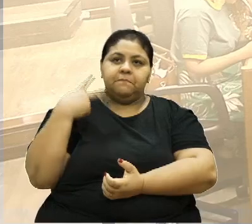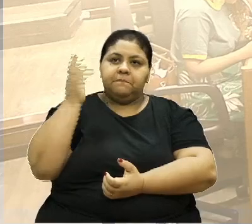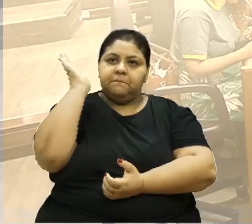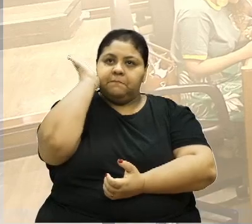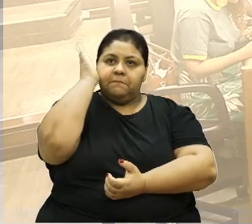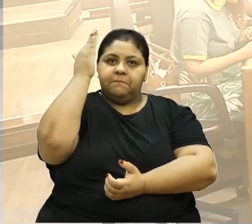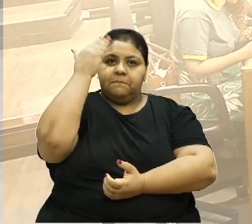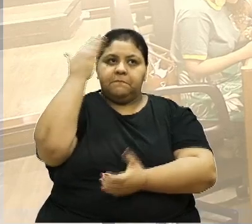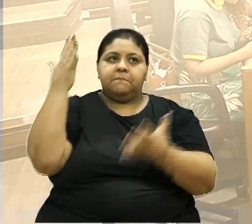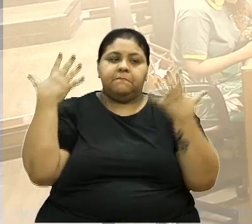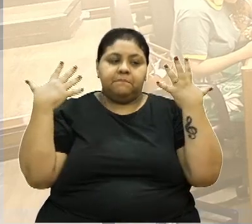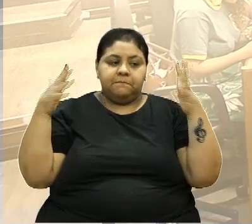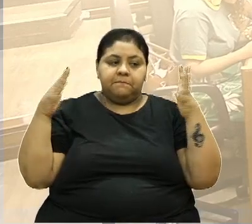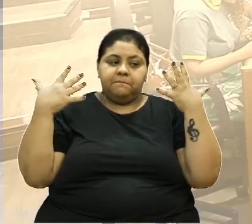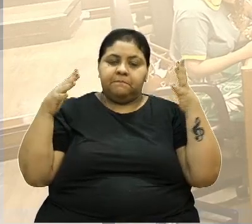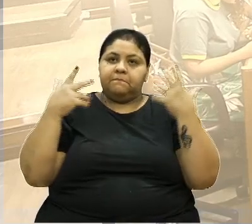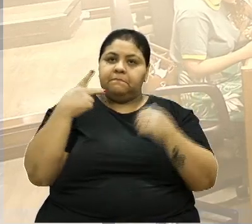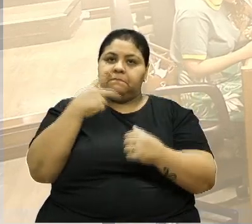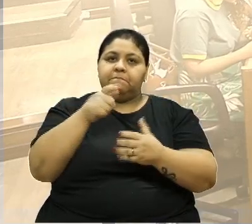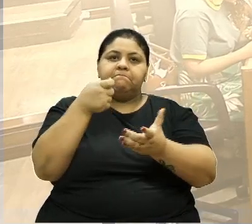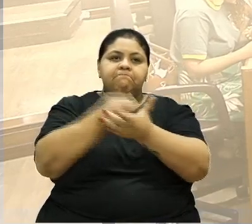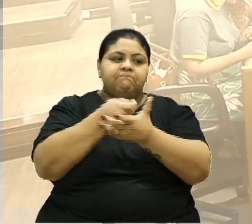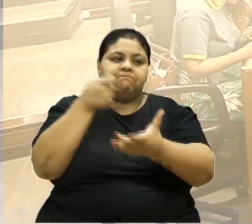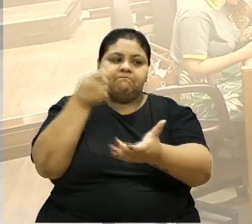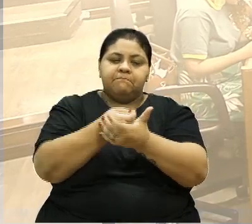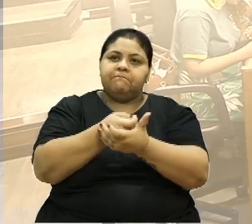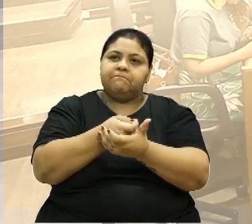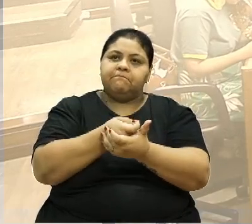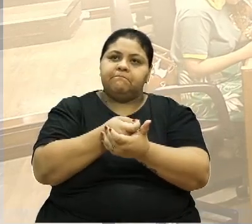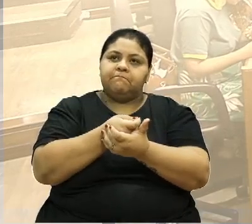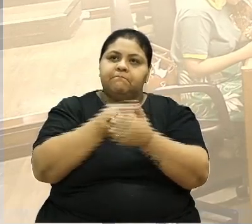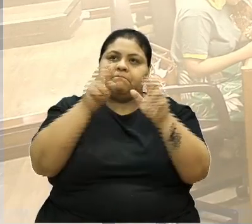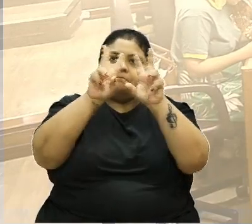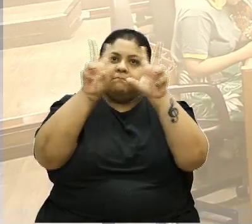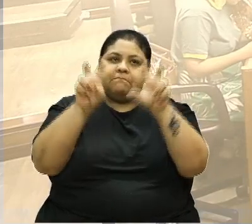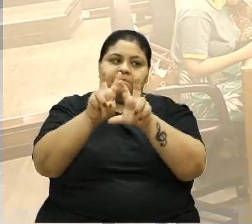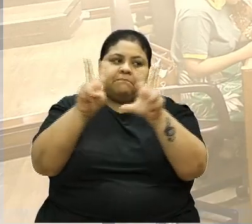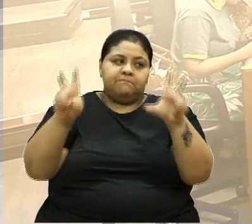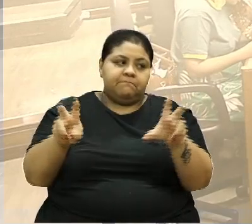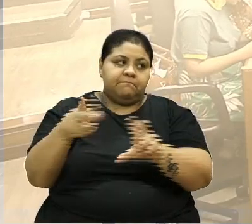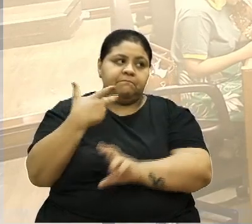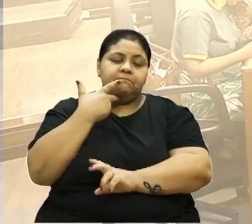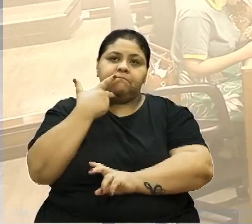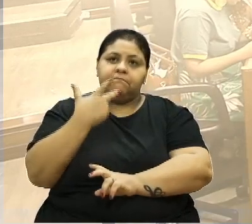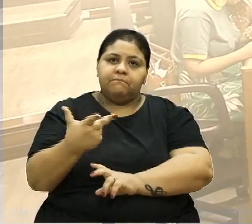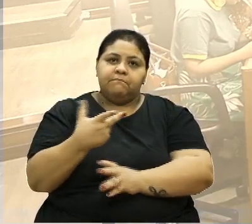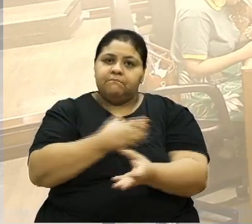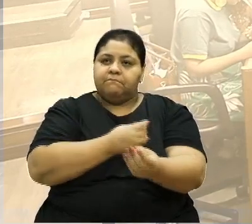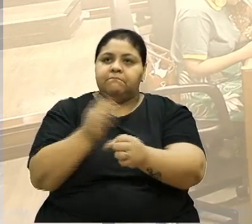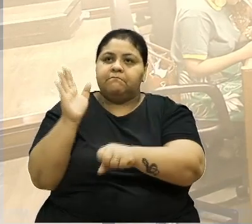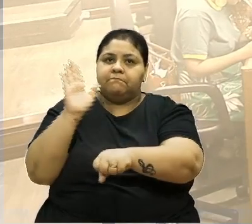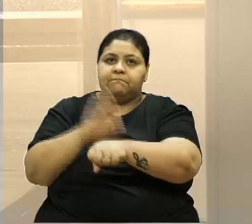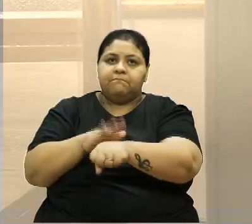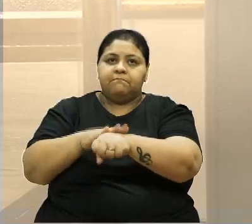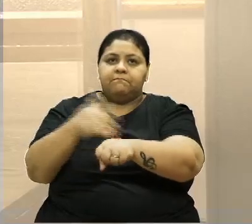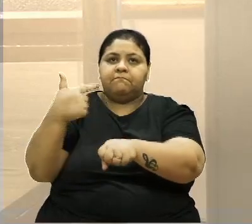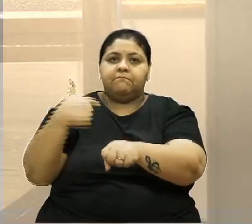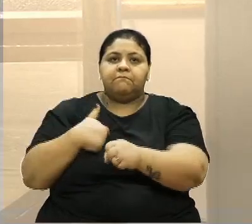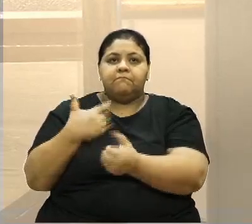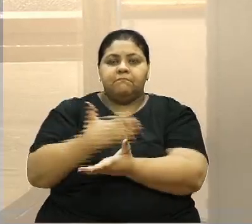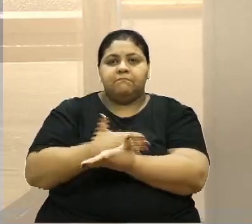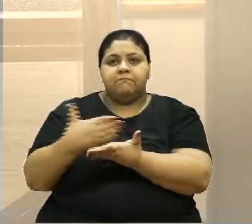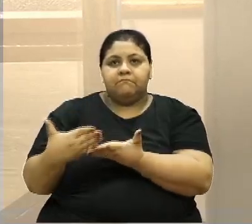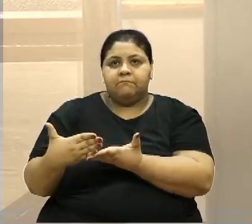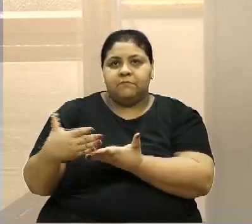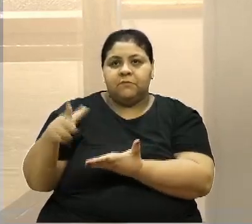Felipe, lhe parabenizar pelas suas lutas, pelas suas pautas, dizer que em muitos momentos, quando eu comecei aqui, quando